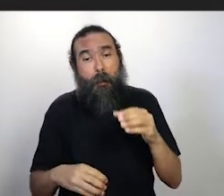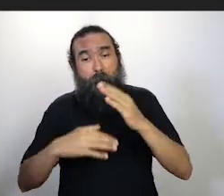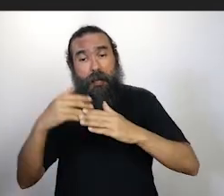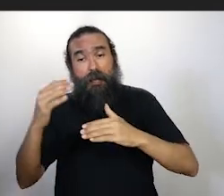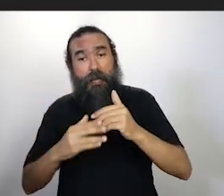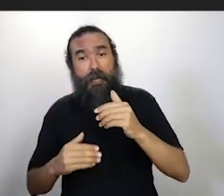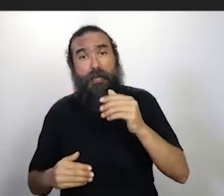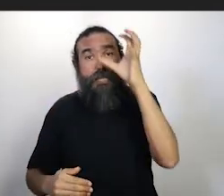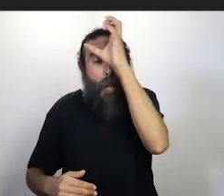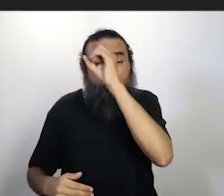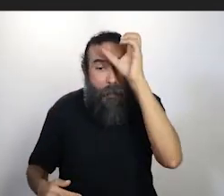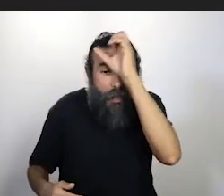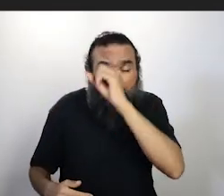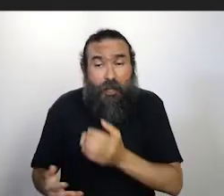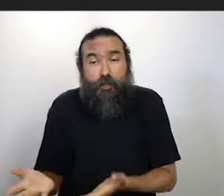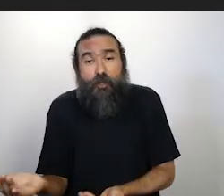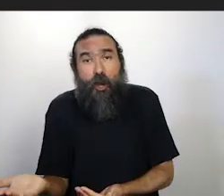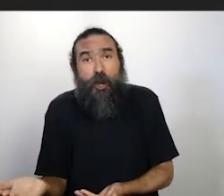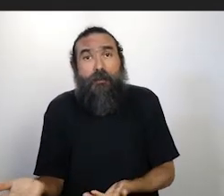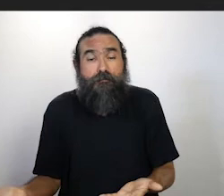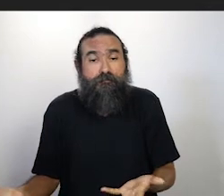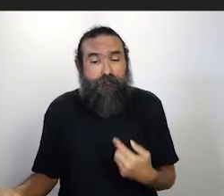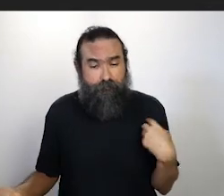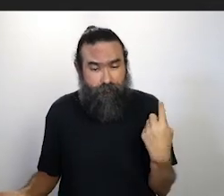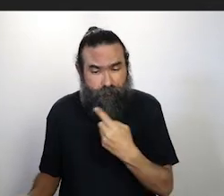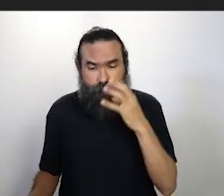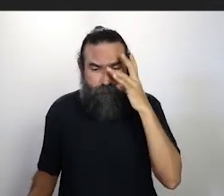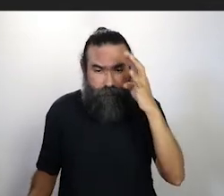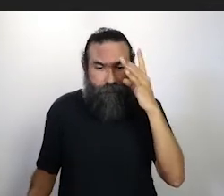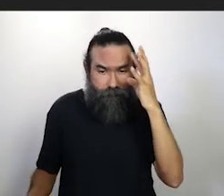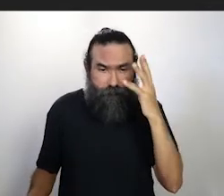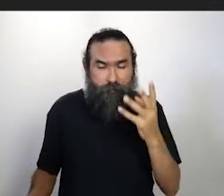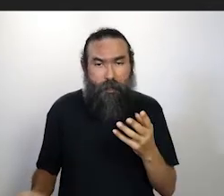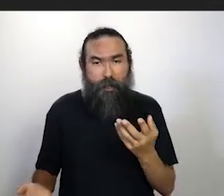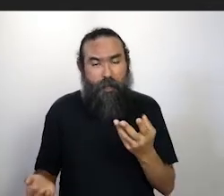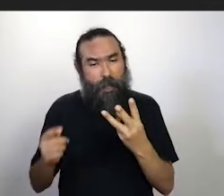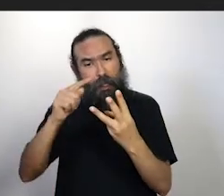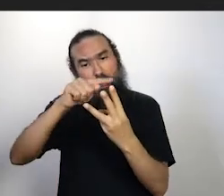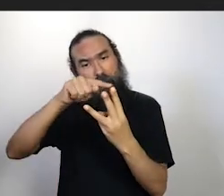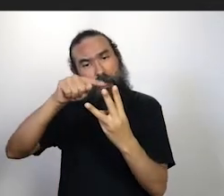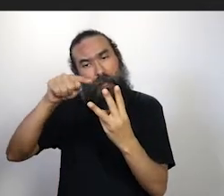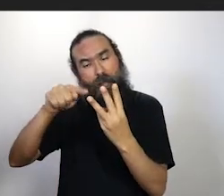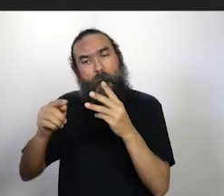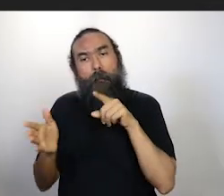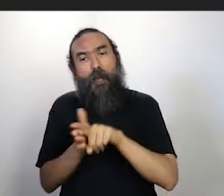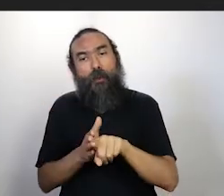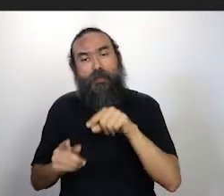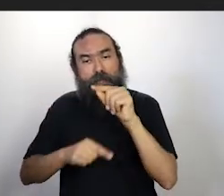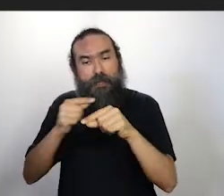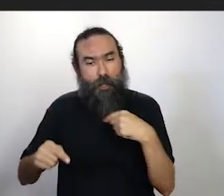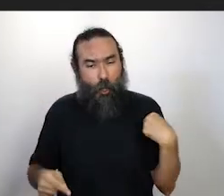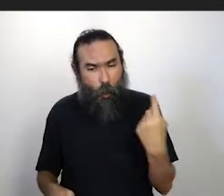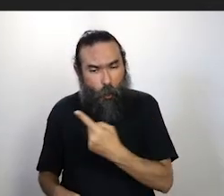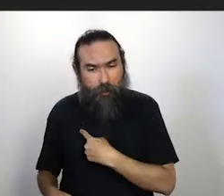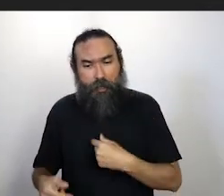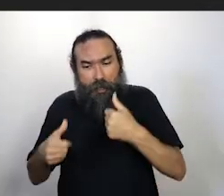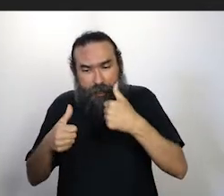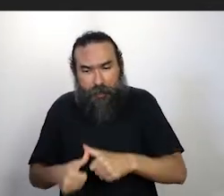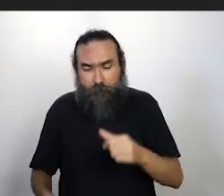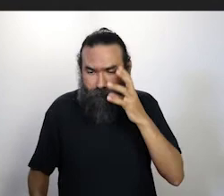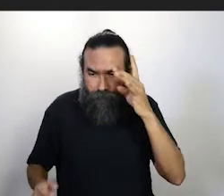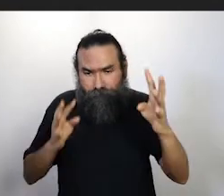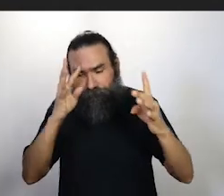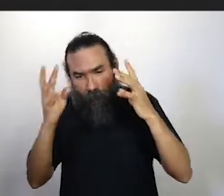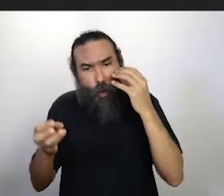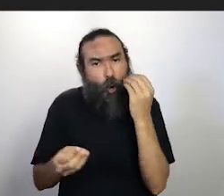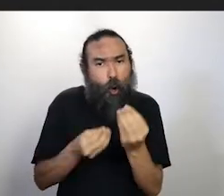eu já passei do tempo. Nas três perguntas que foram feitas, né? Os avanços, os desafios e as